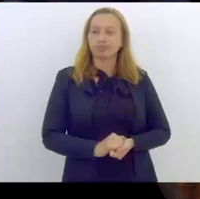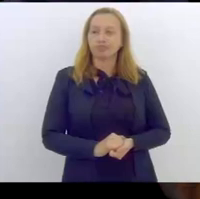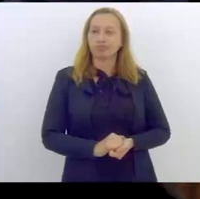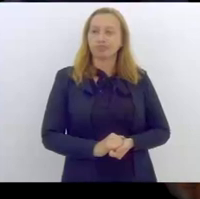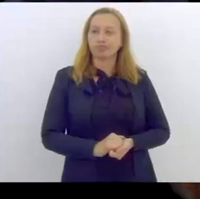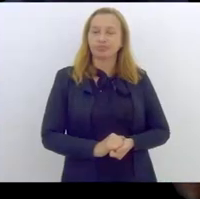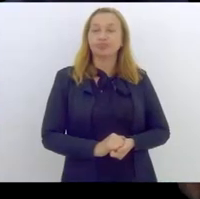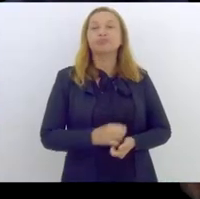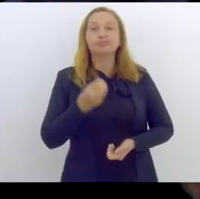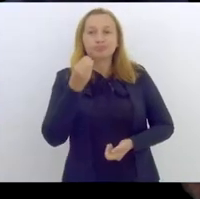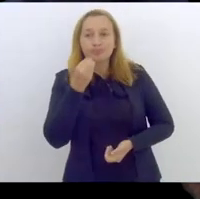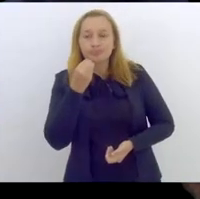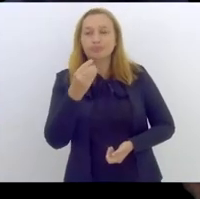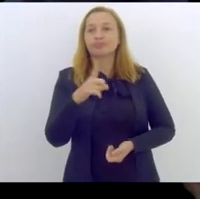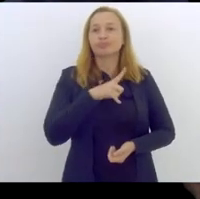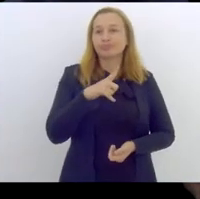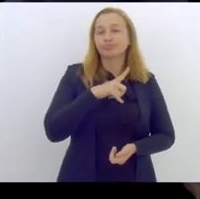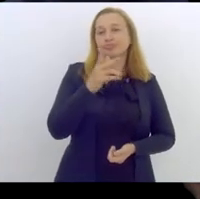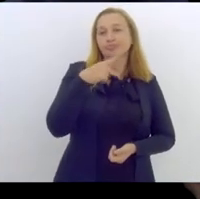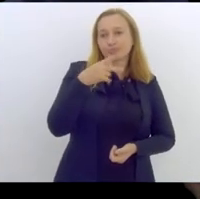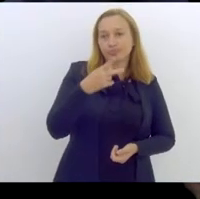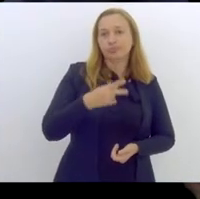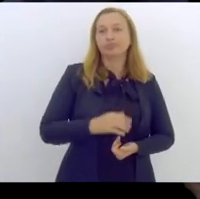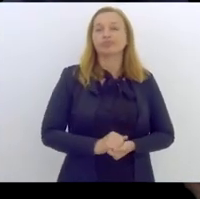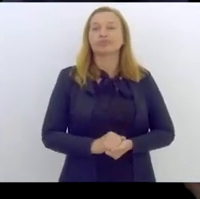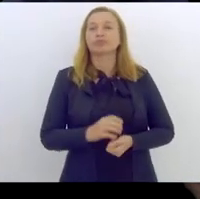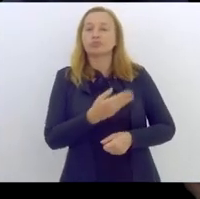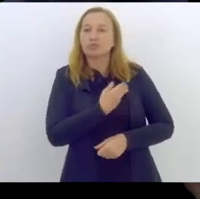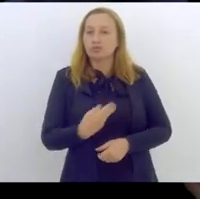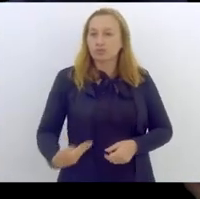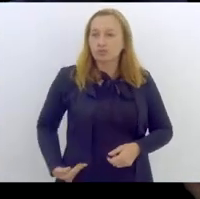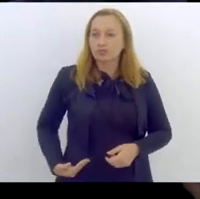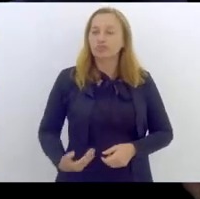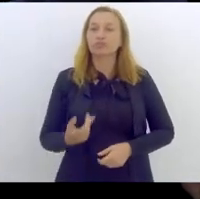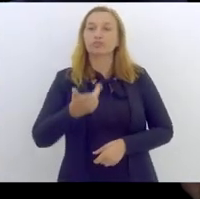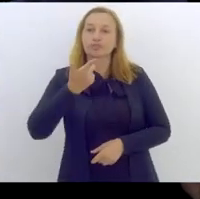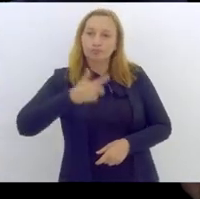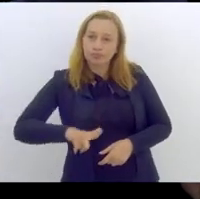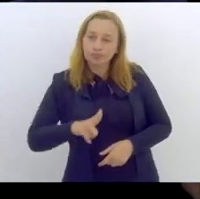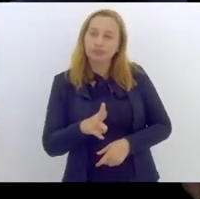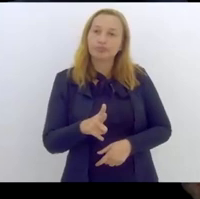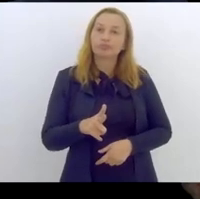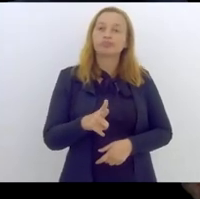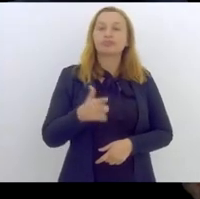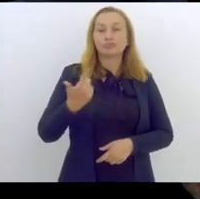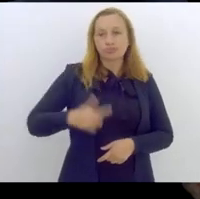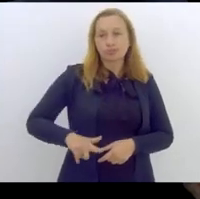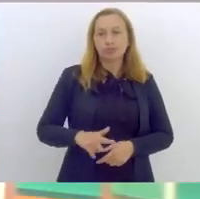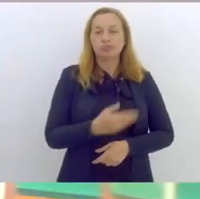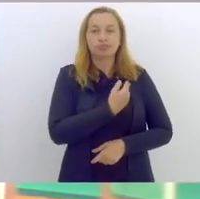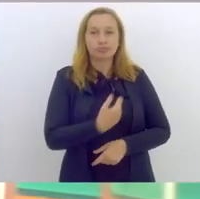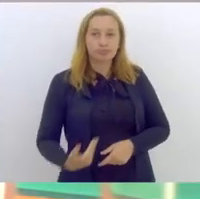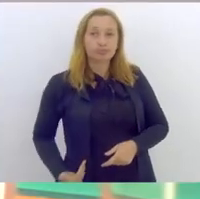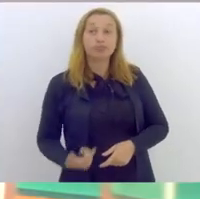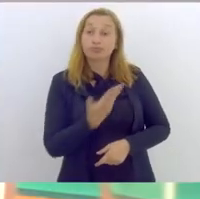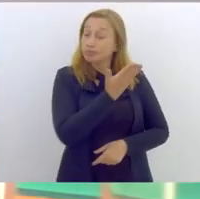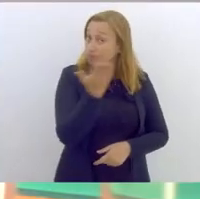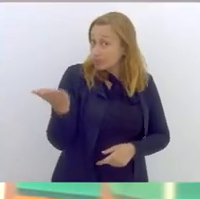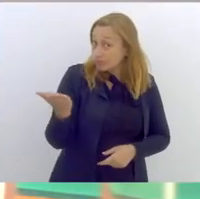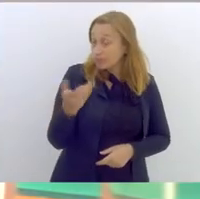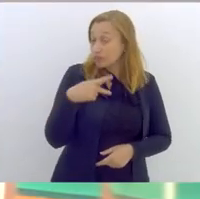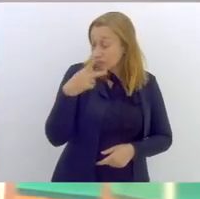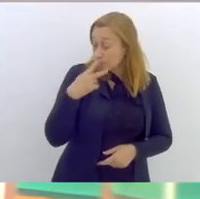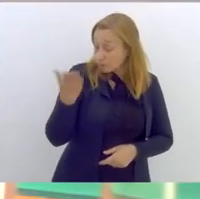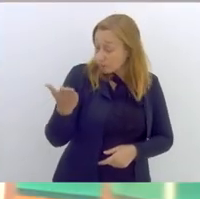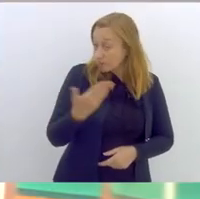eu tive a oportunidade de falar com o governador e vou repetir para ele é para vocês o que eu